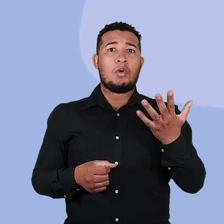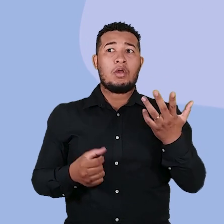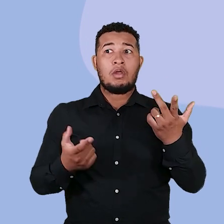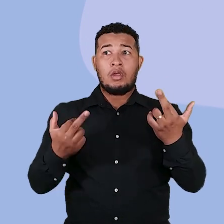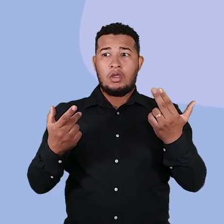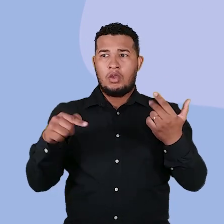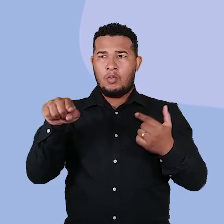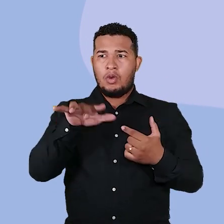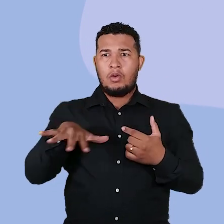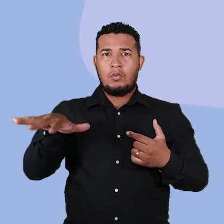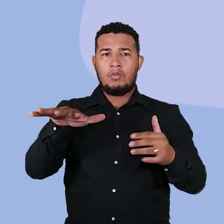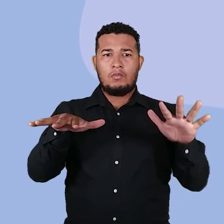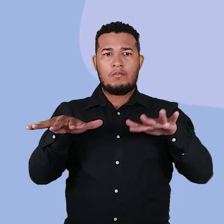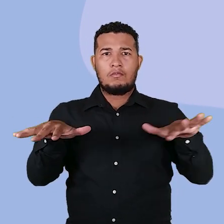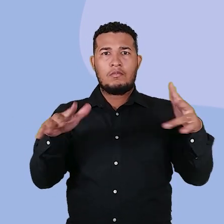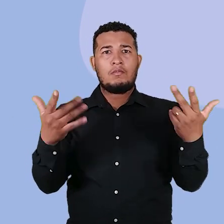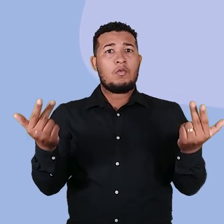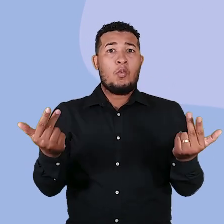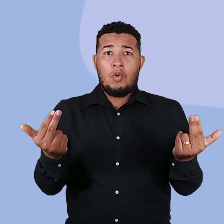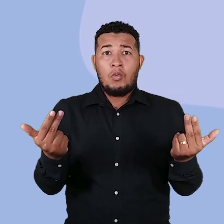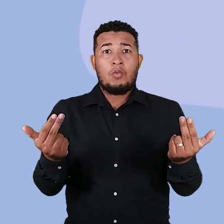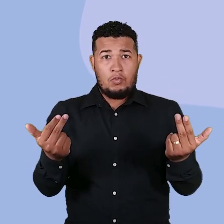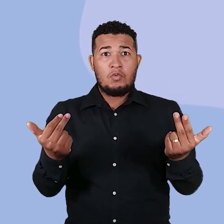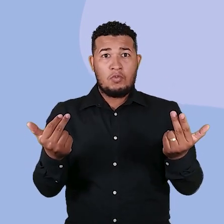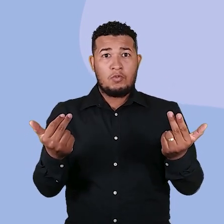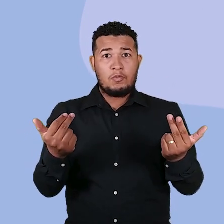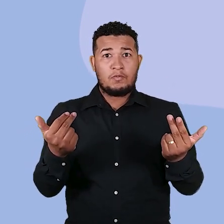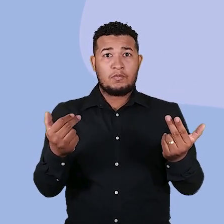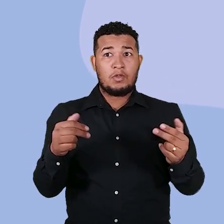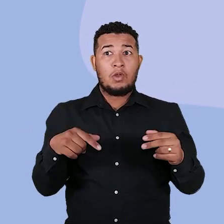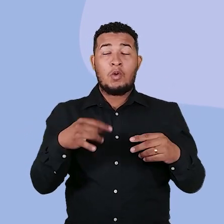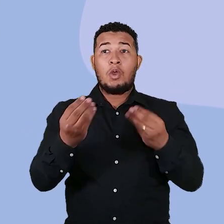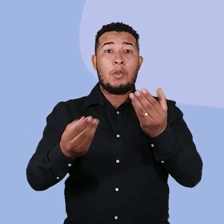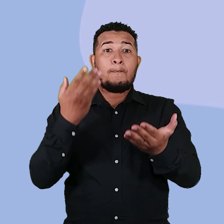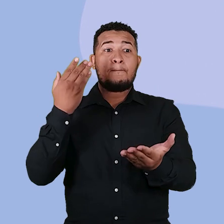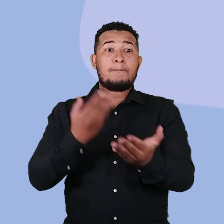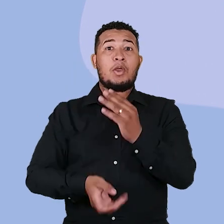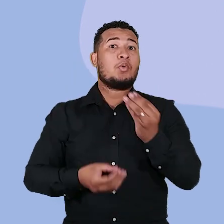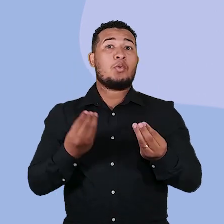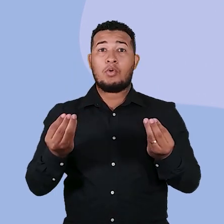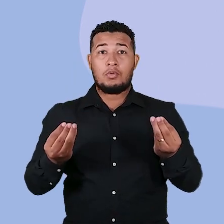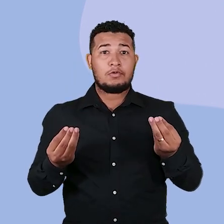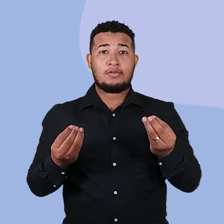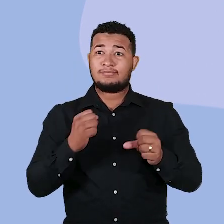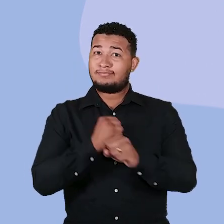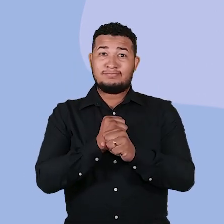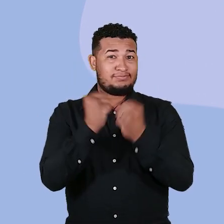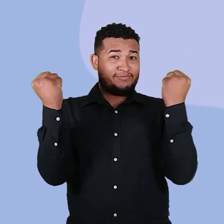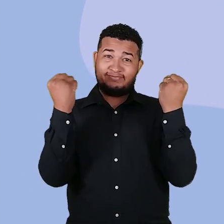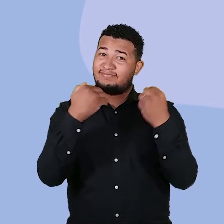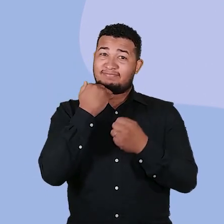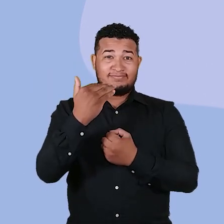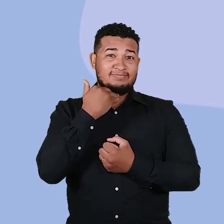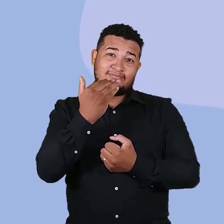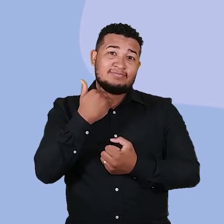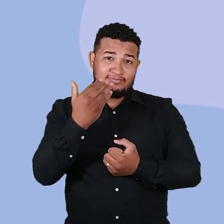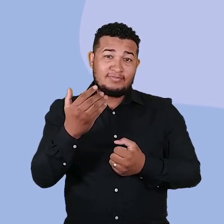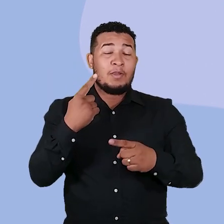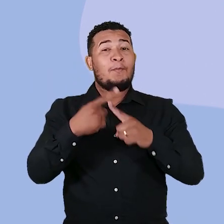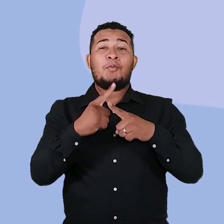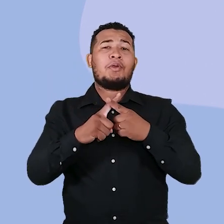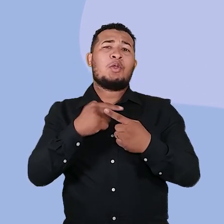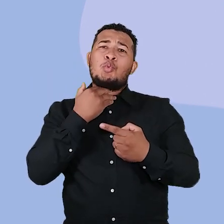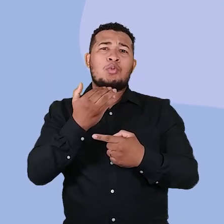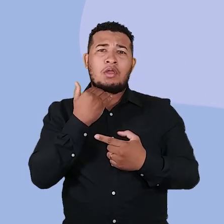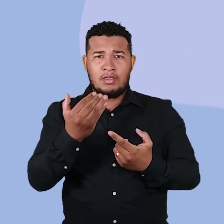o evento é igual ao espaço amostral você reparou isso qual é a chance de perder você não